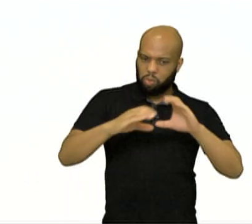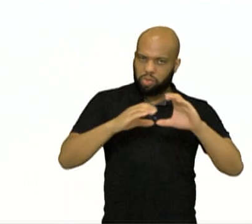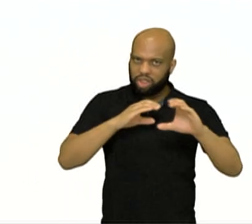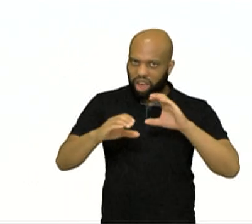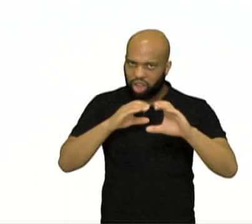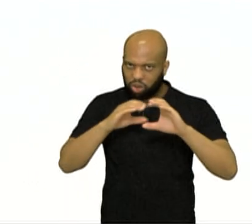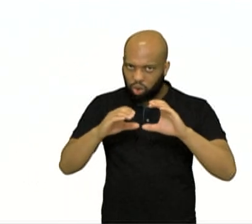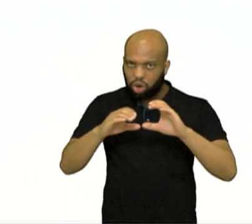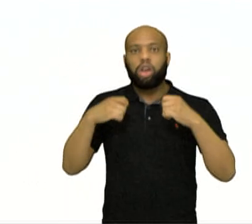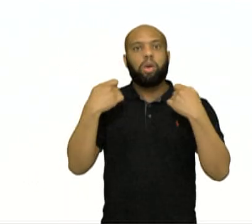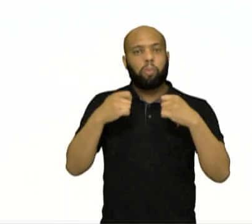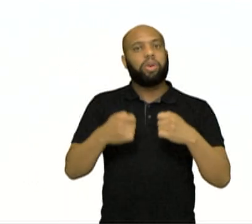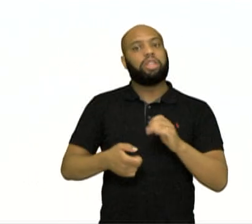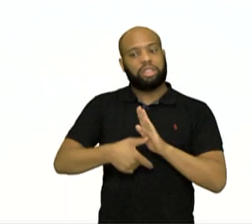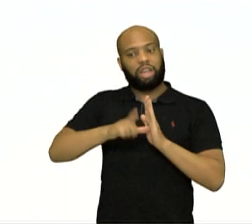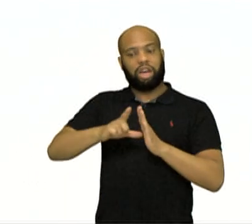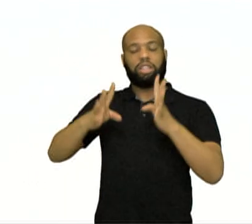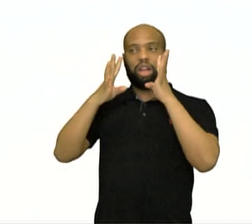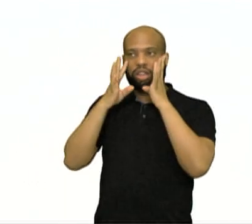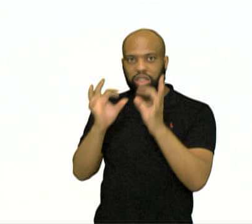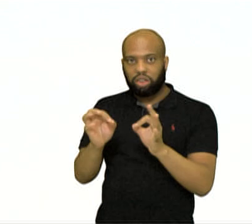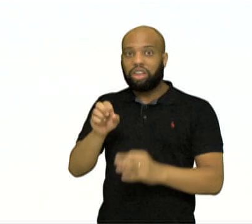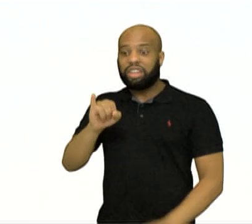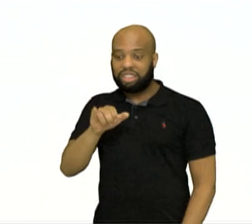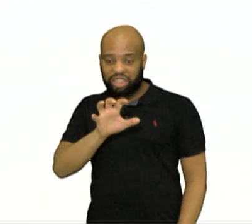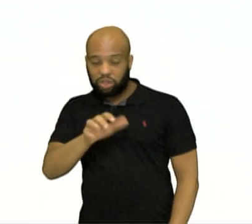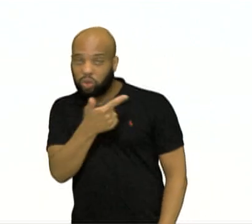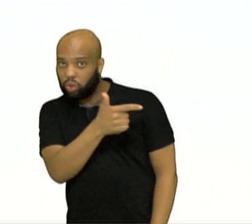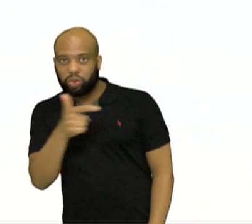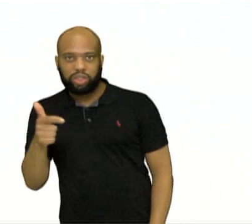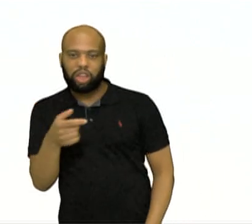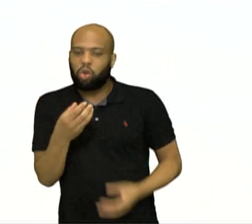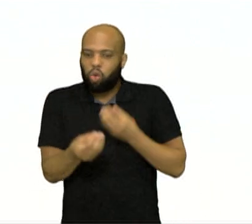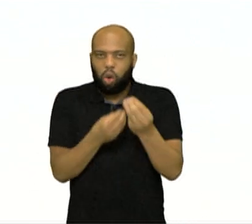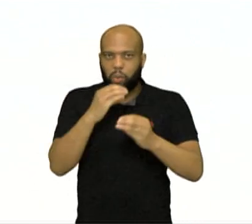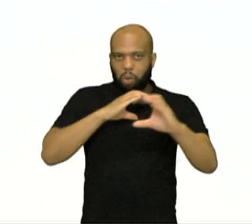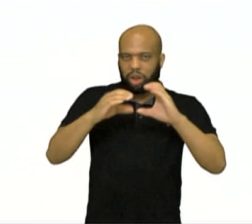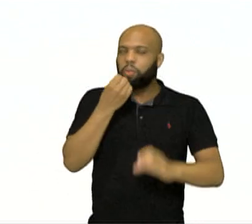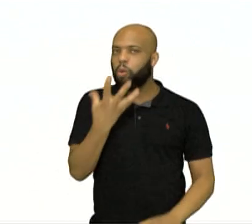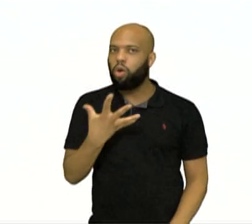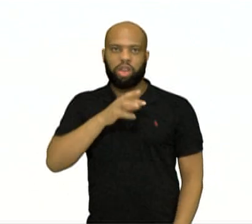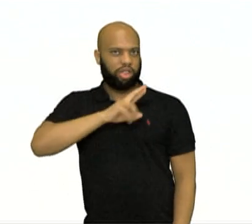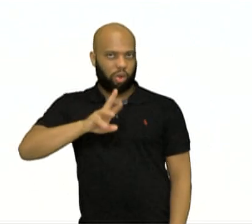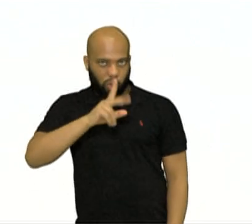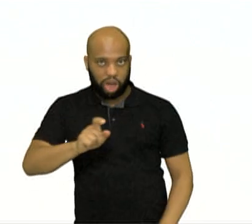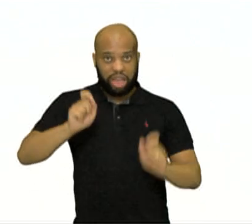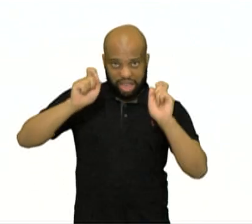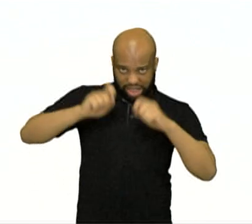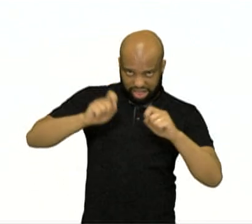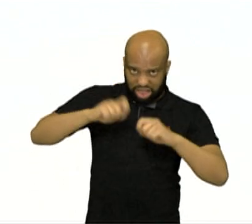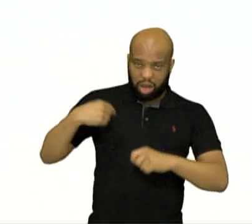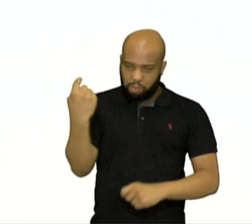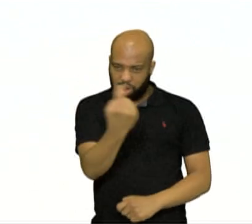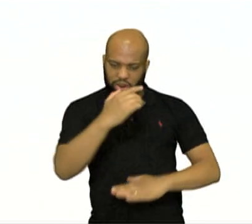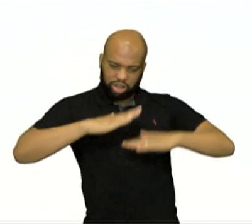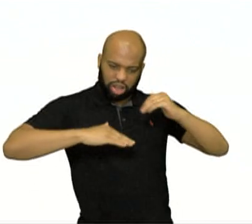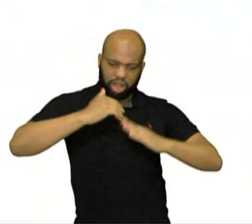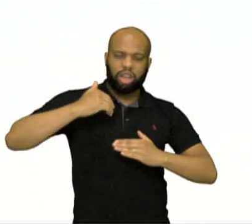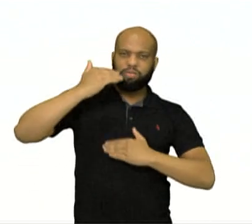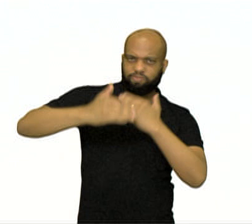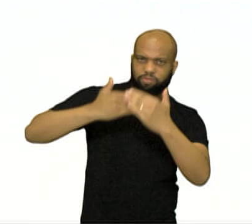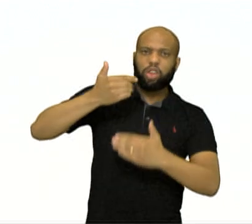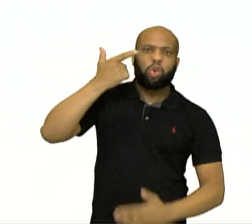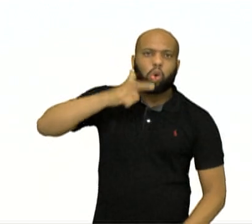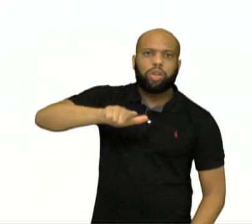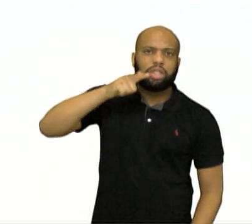formos bons ouvintes. Como é possível, segundo a autora, desenvolvermos capacidade de nos